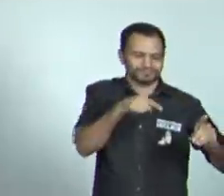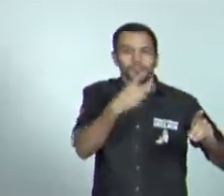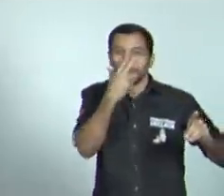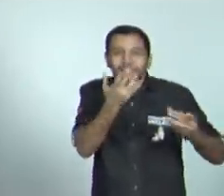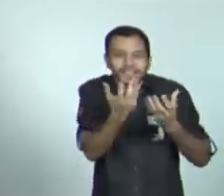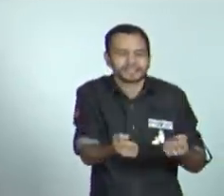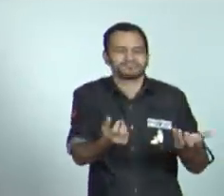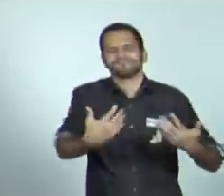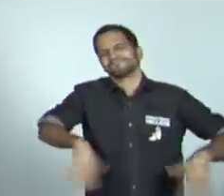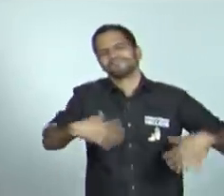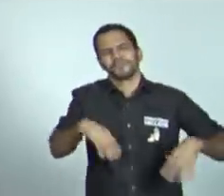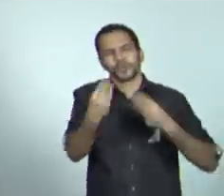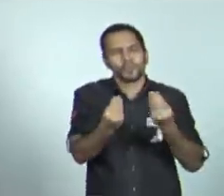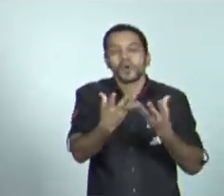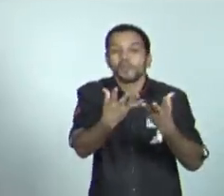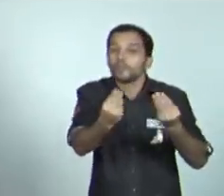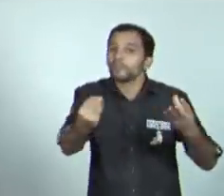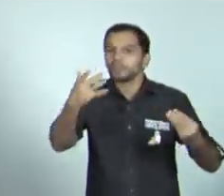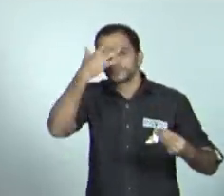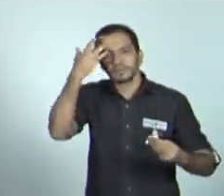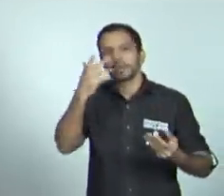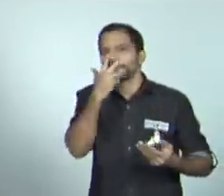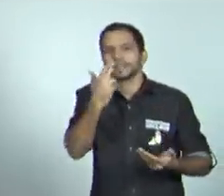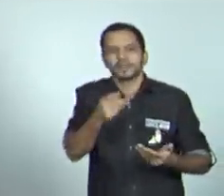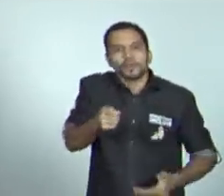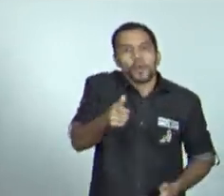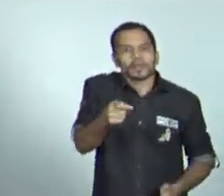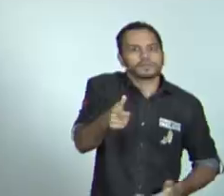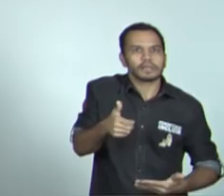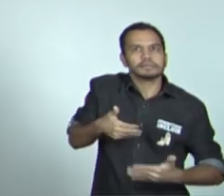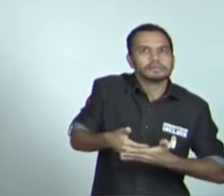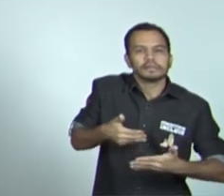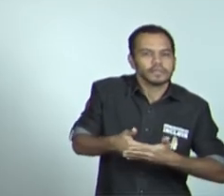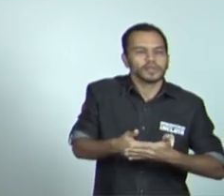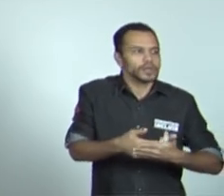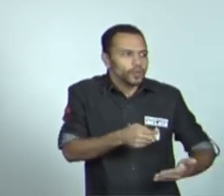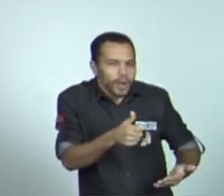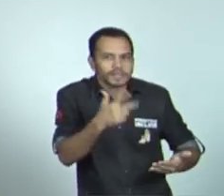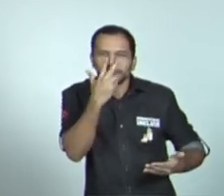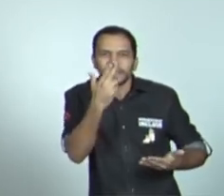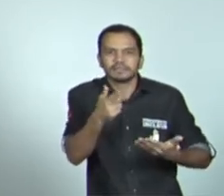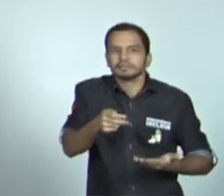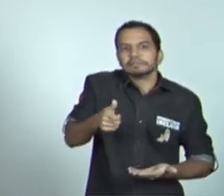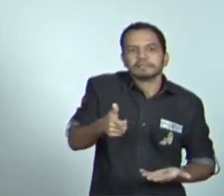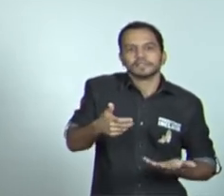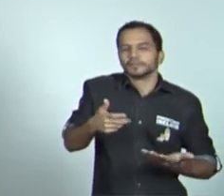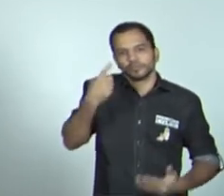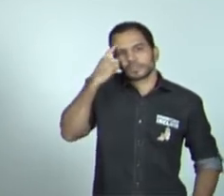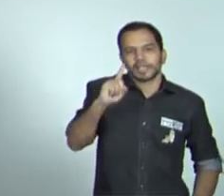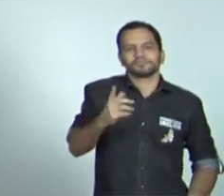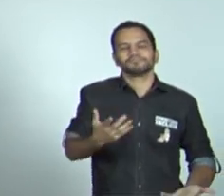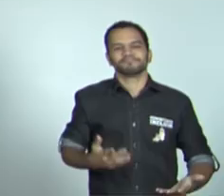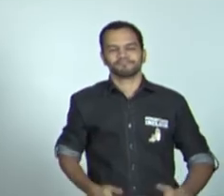pessoas vivem a ameaça de uma separação vai ser hoje vai ser amanhã vai ser daqui a seis meses vai rolar ou não vai rolar eles não